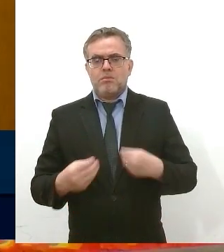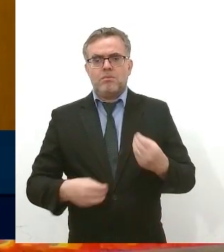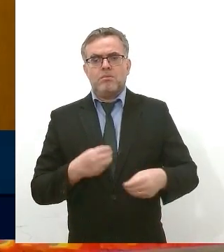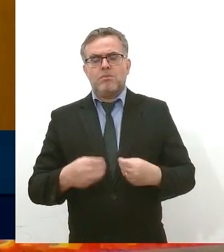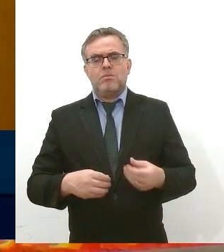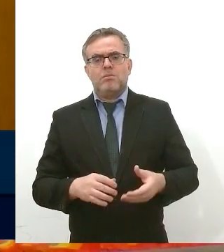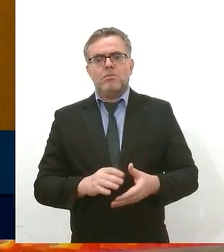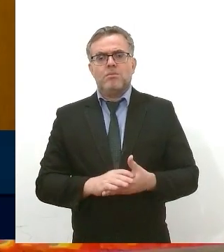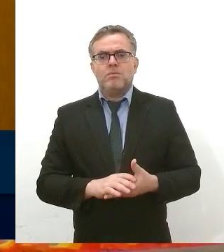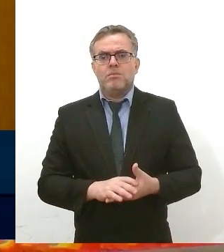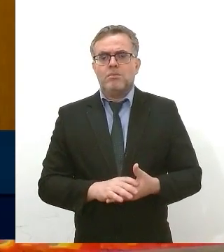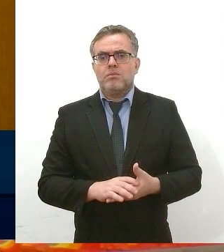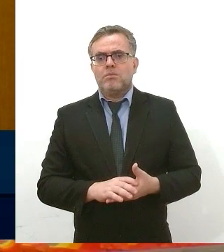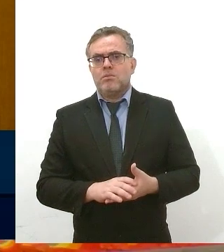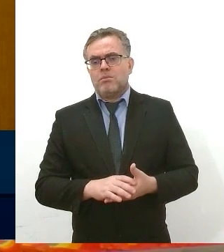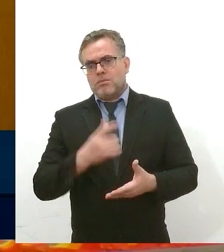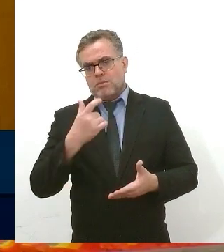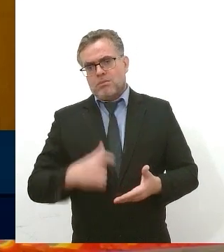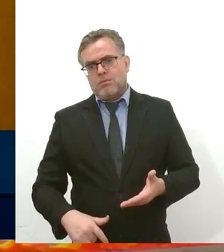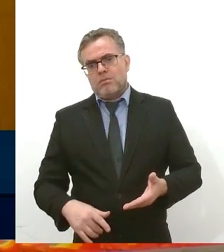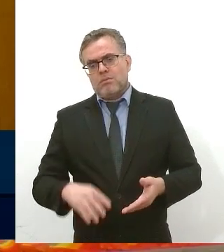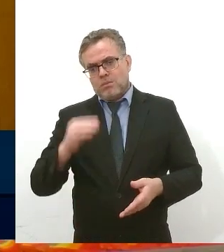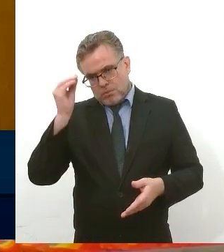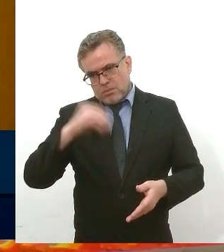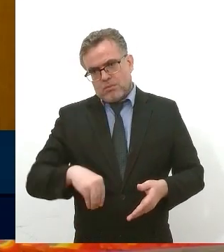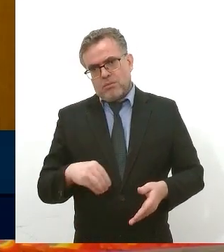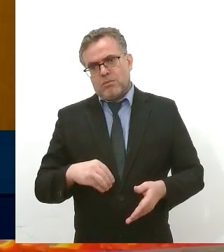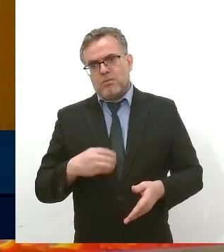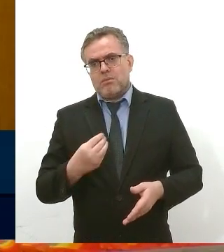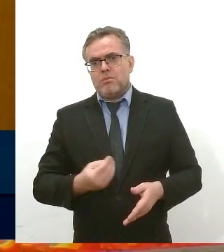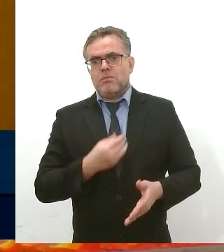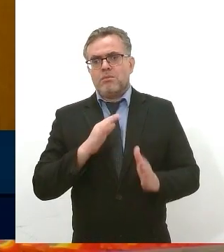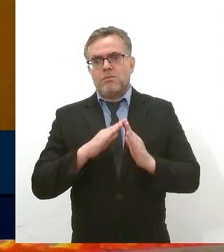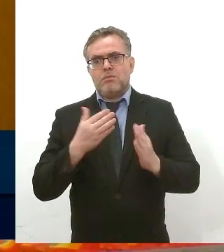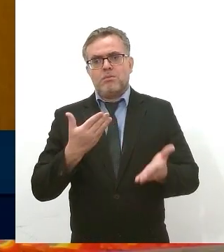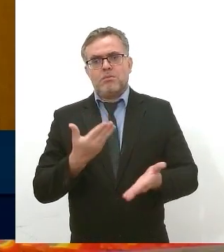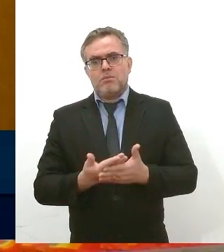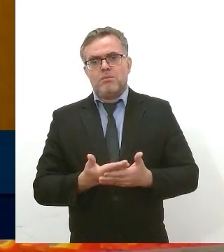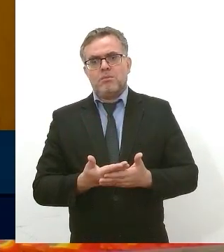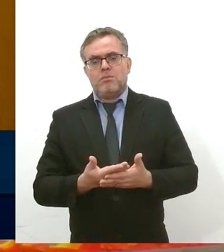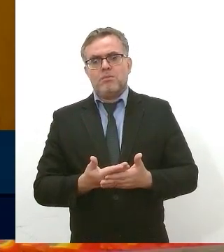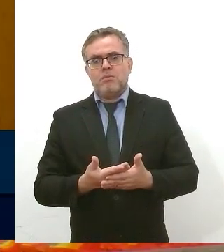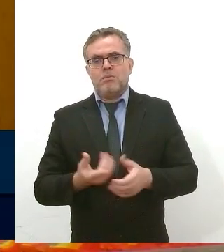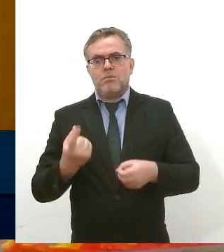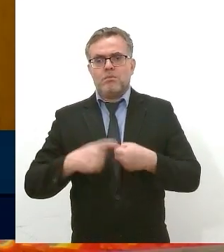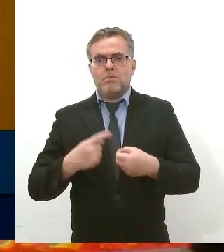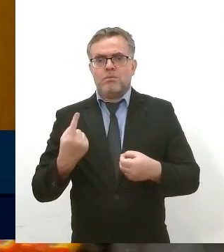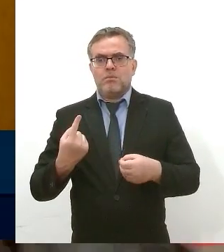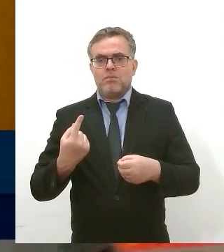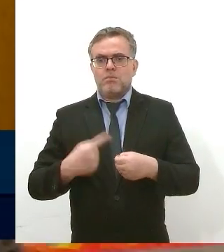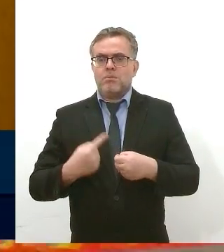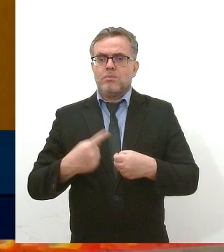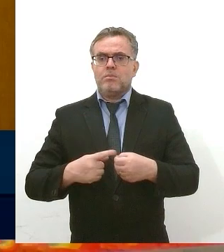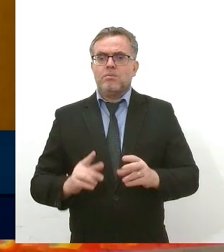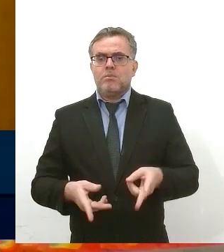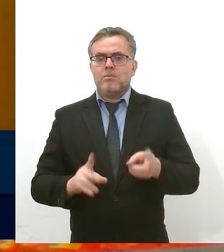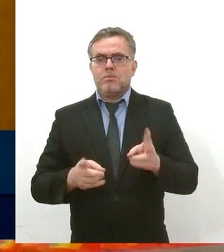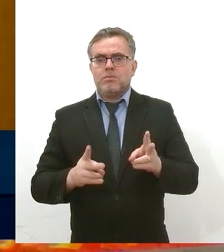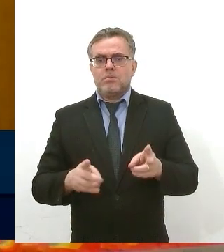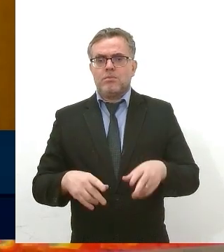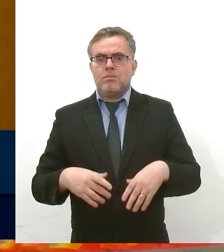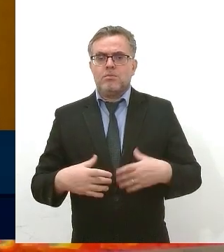em desistir de estudar e voltar lá para o interior. Mas como era o sonho de meus pais, né, que meu